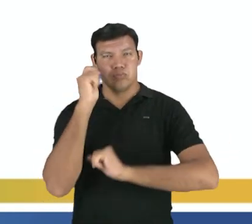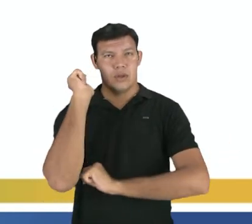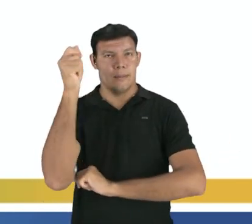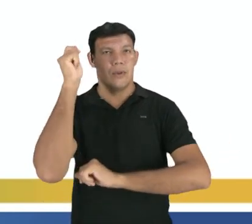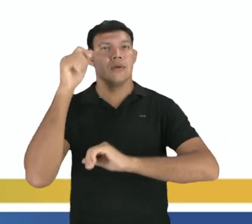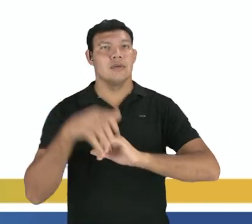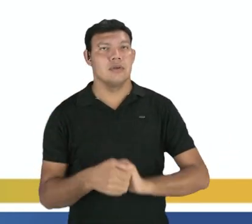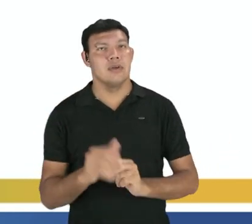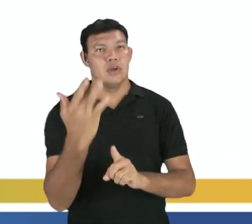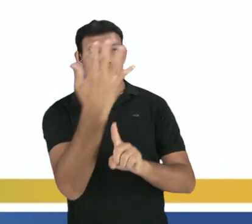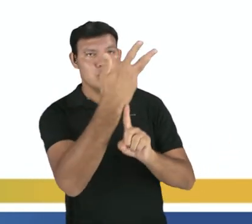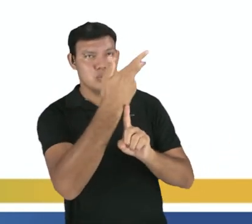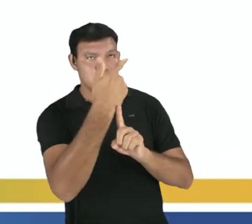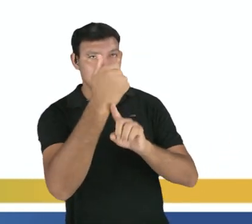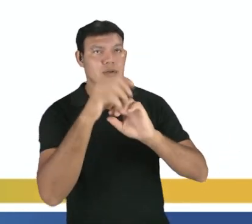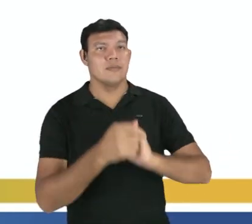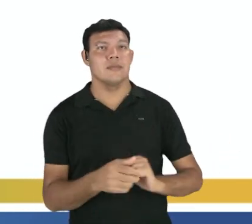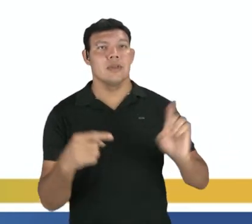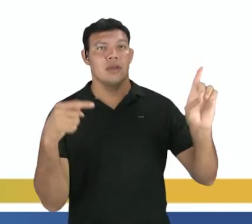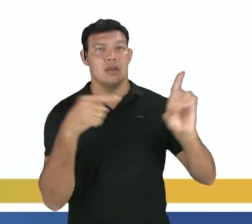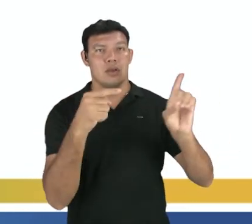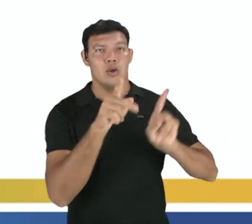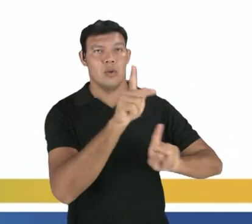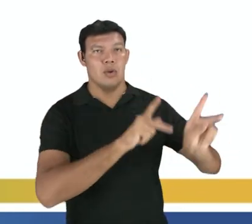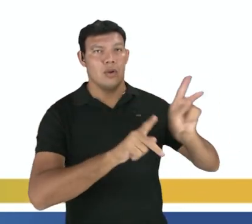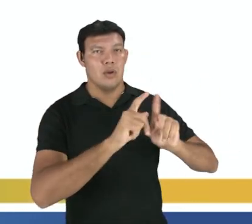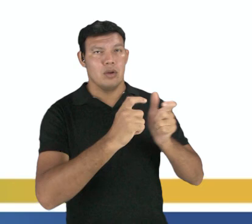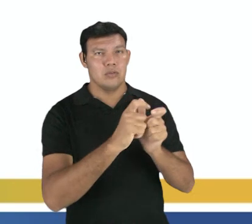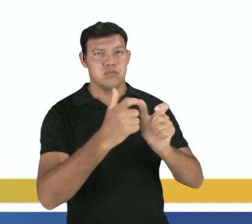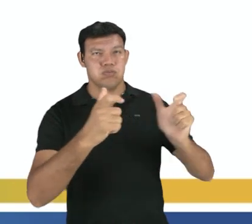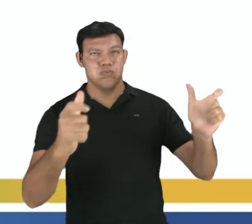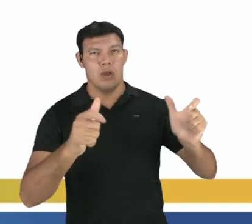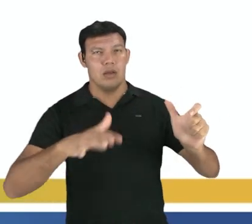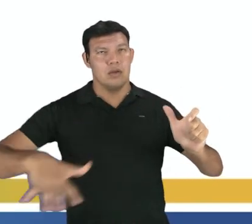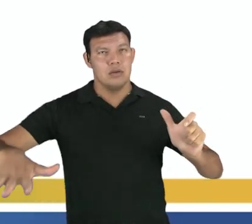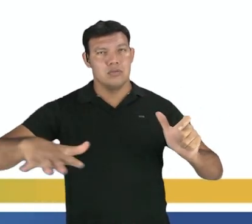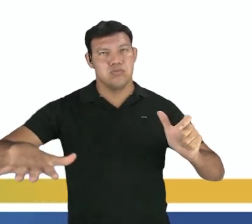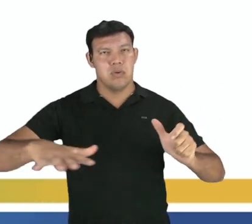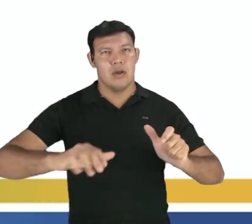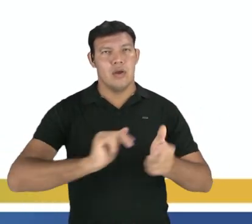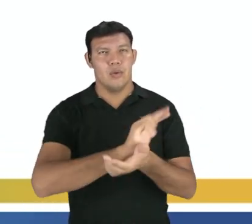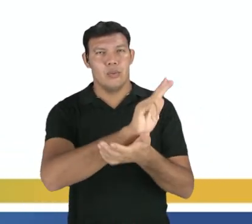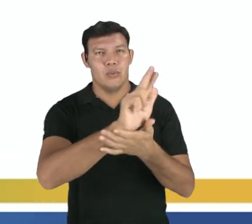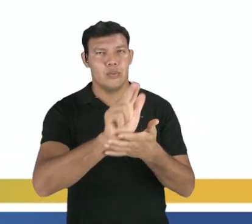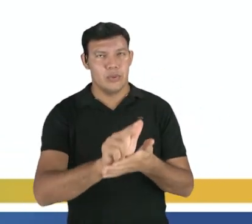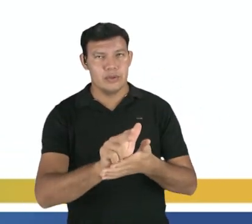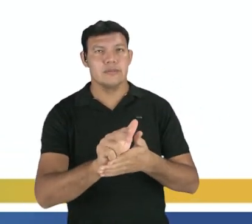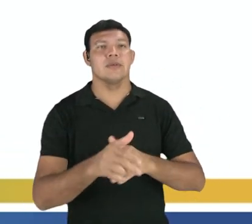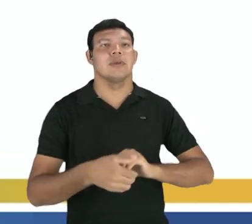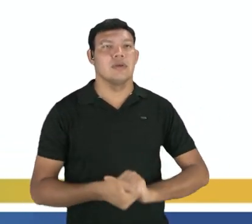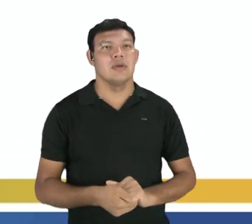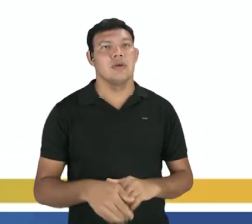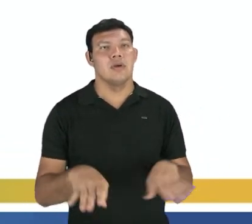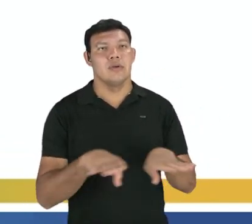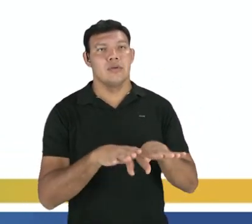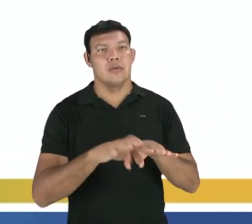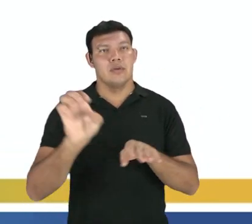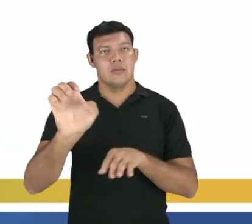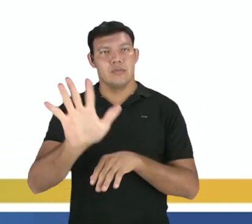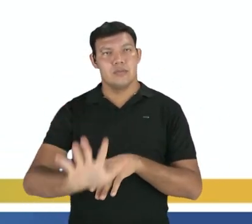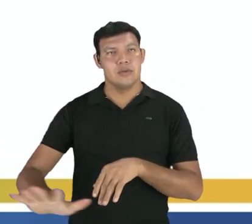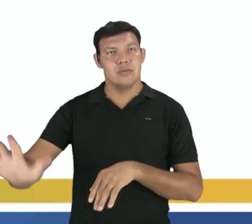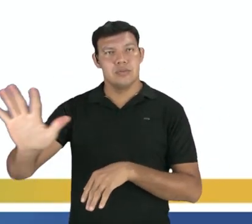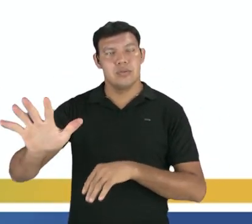e Ocidental, o aparecimento de vários novos instrumentos, como a agulha de osso, os arpões, os anzóis, a